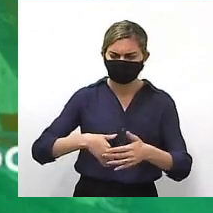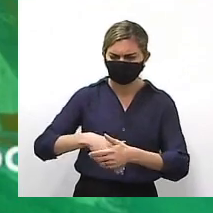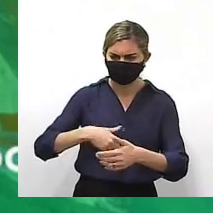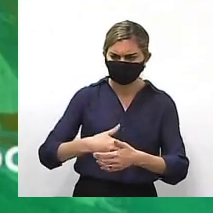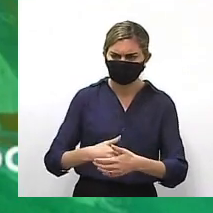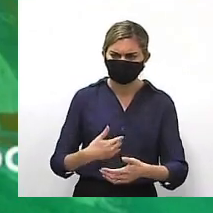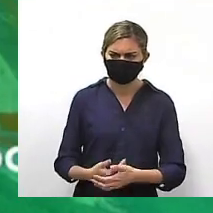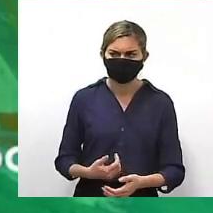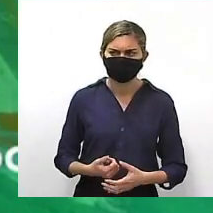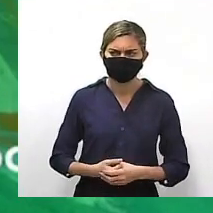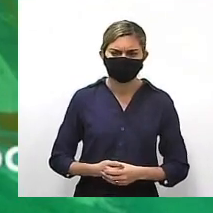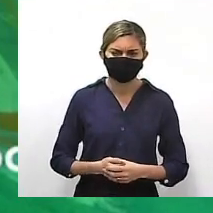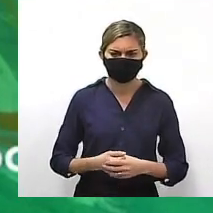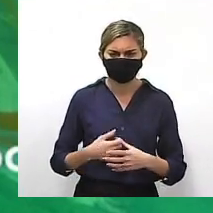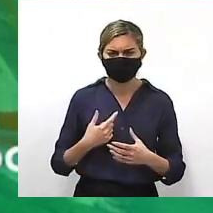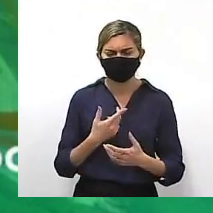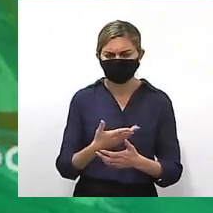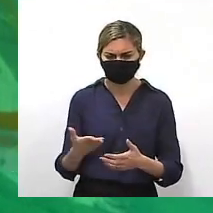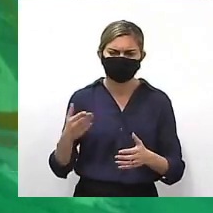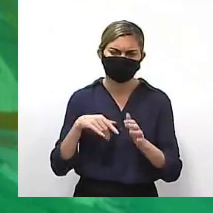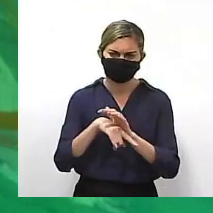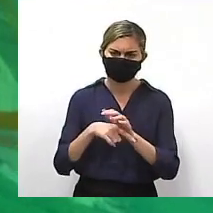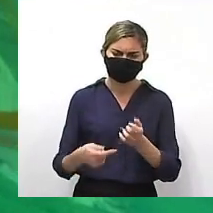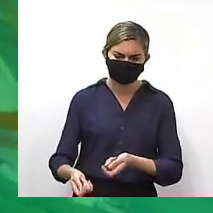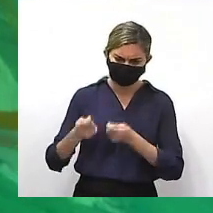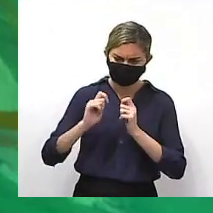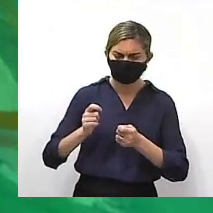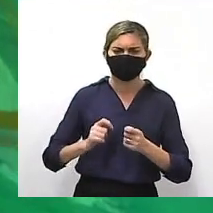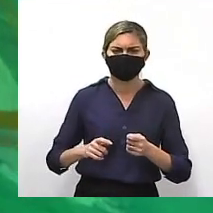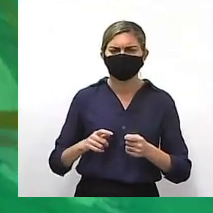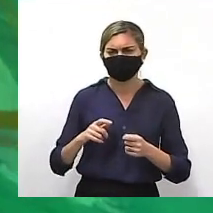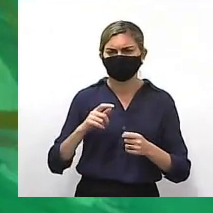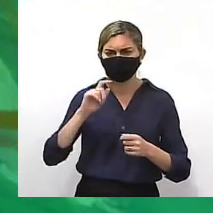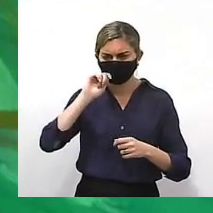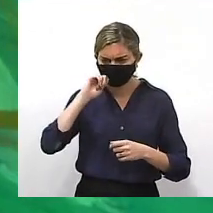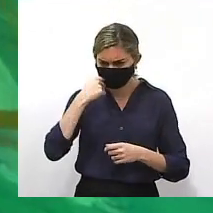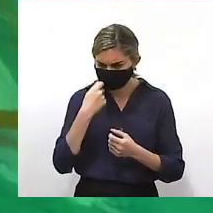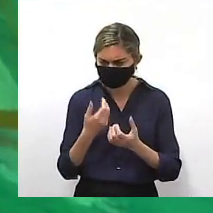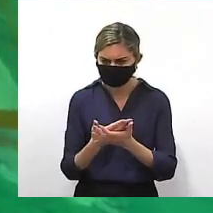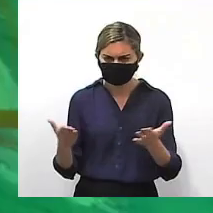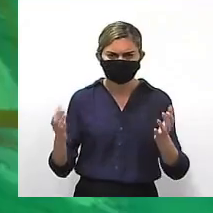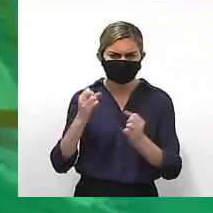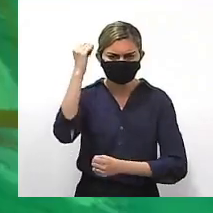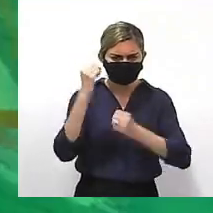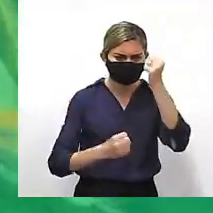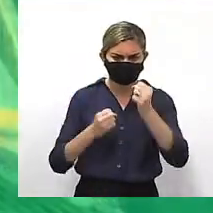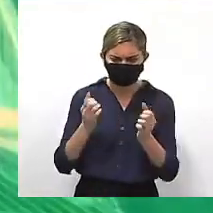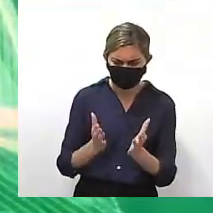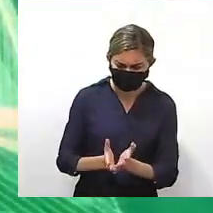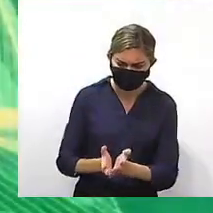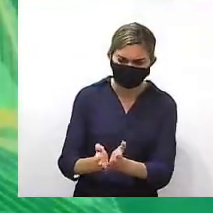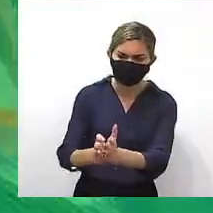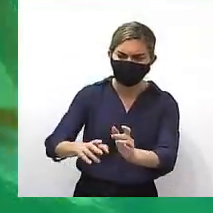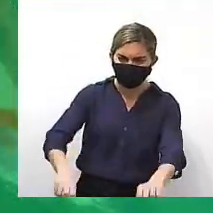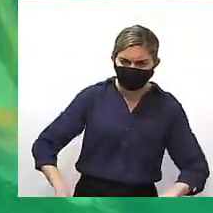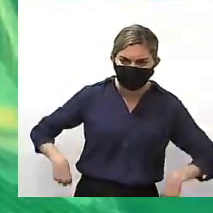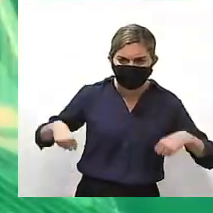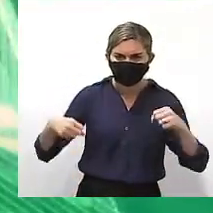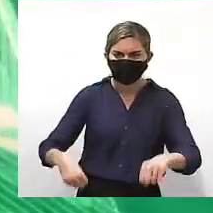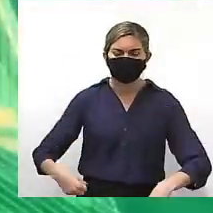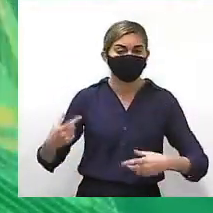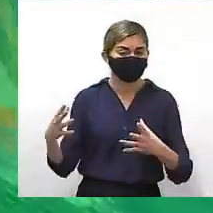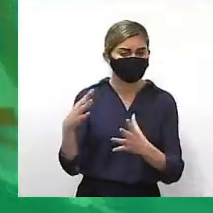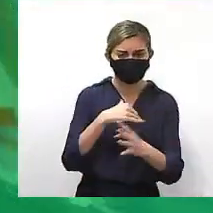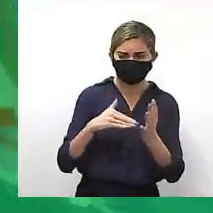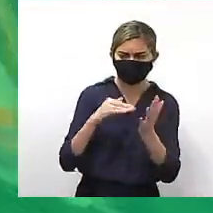de unidade de beneficiamento de pescados, padaria comunitária, fábrica de barcos a remo. Todos esses investimentos